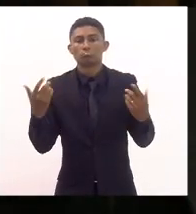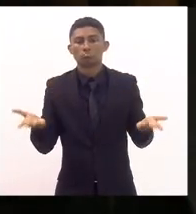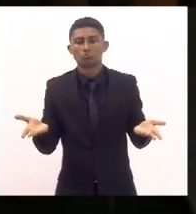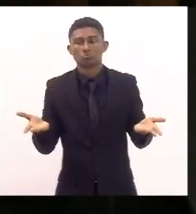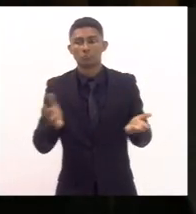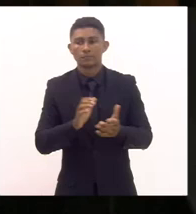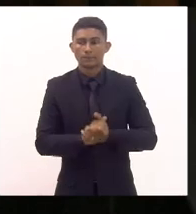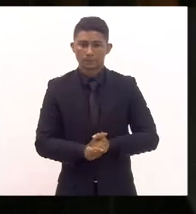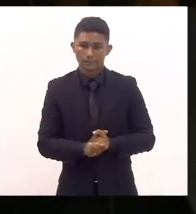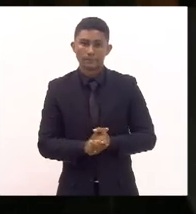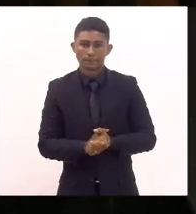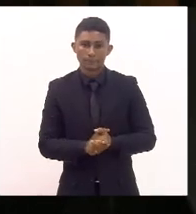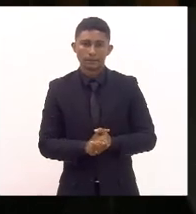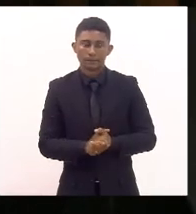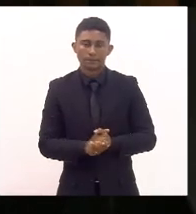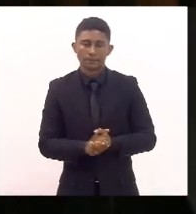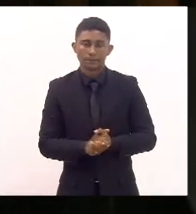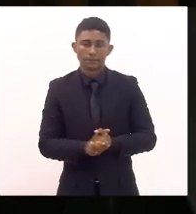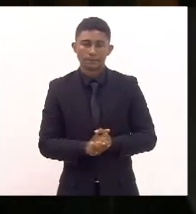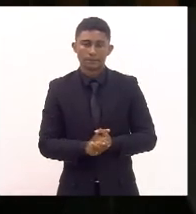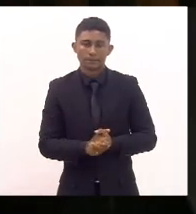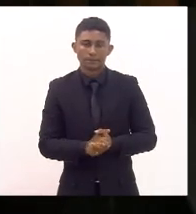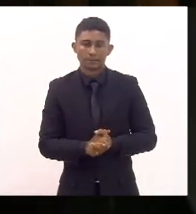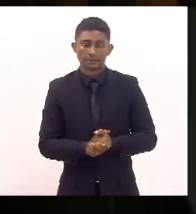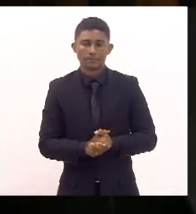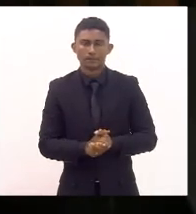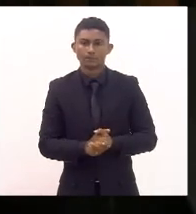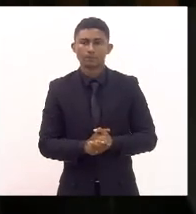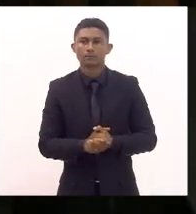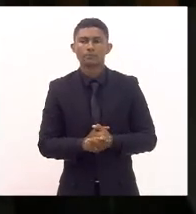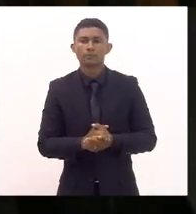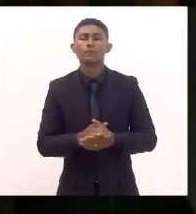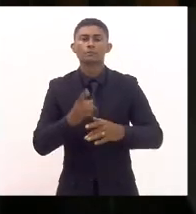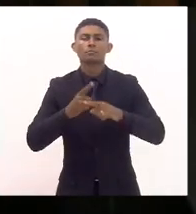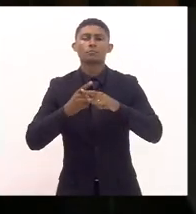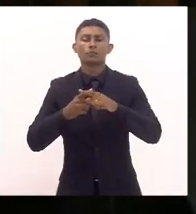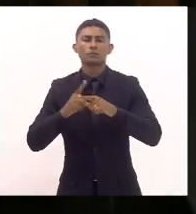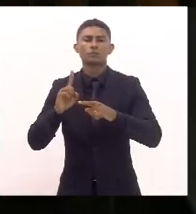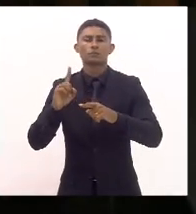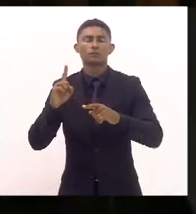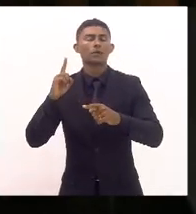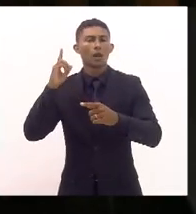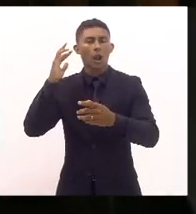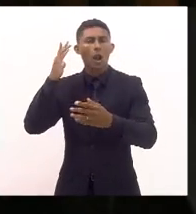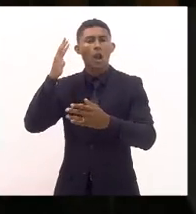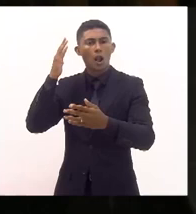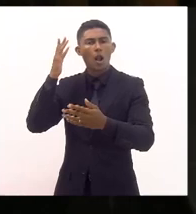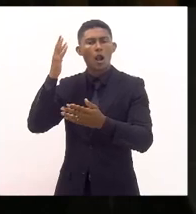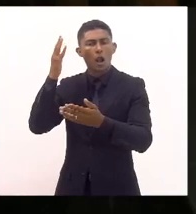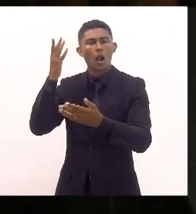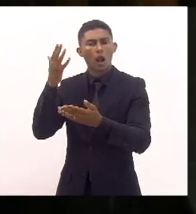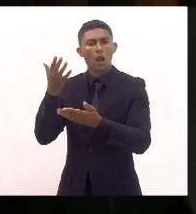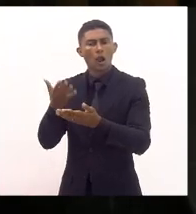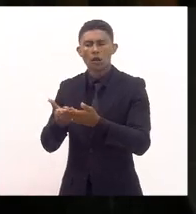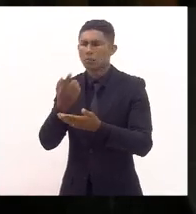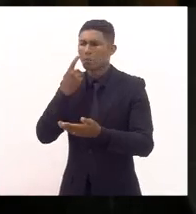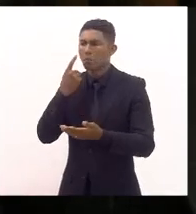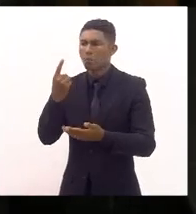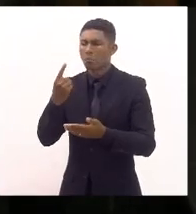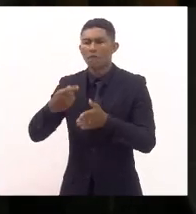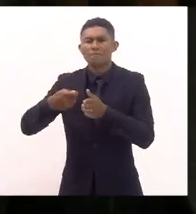a hora e o tempo tem mostrado que a guerra